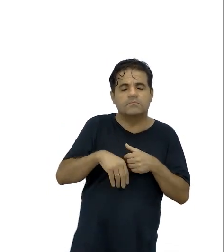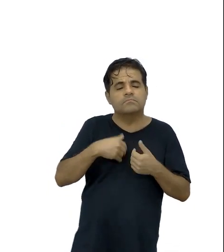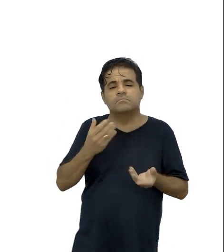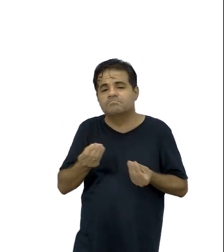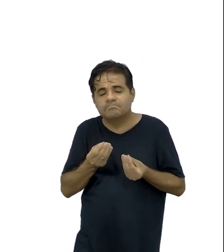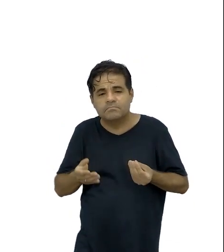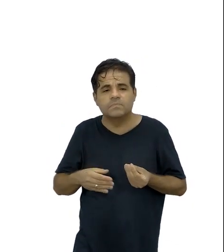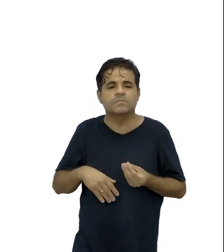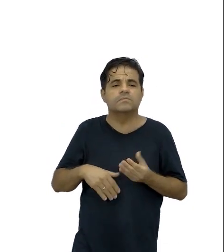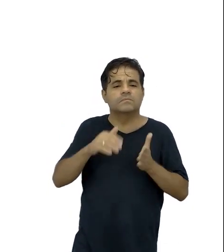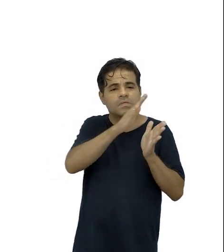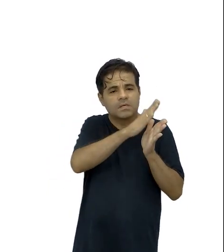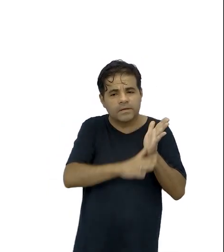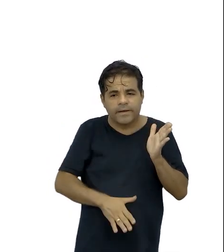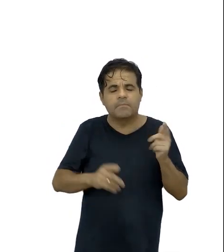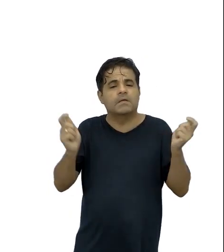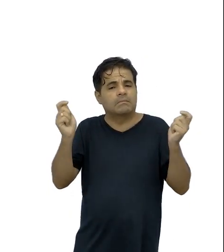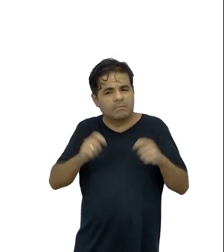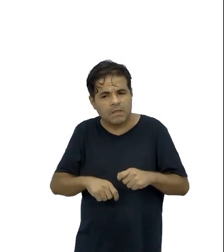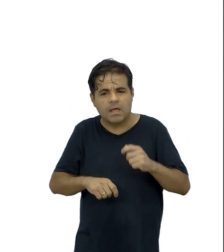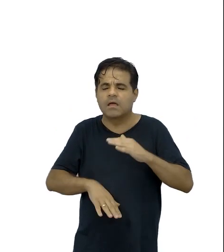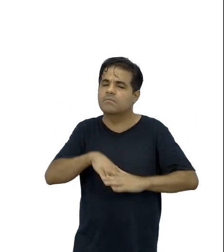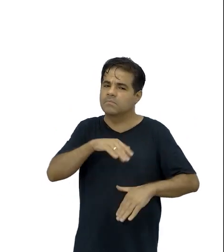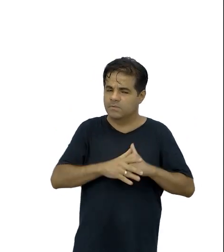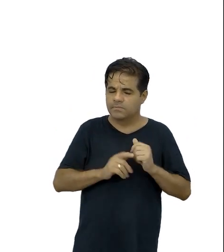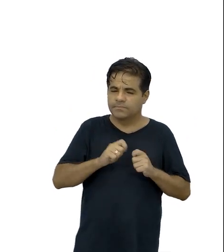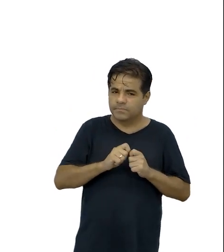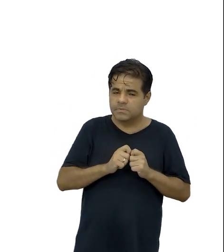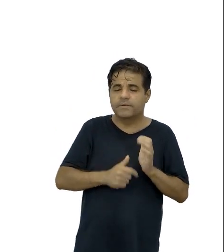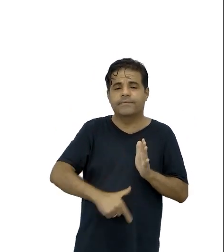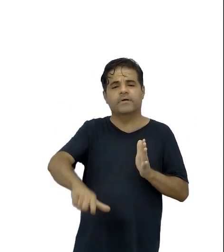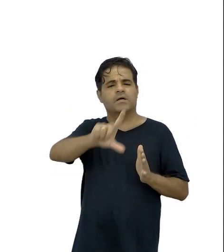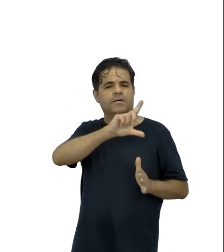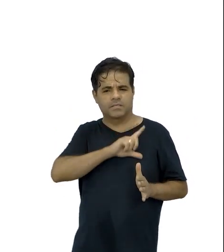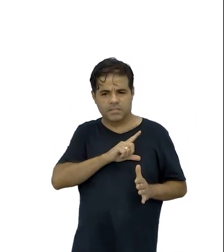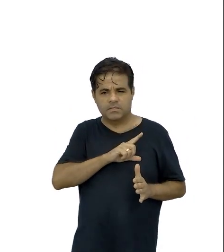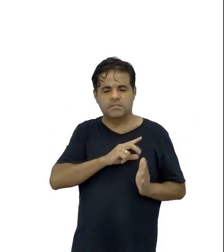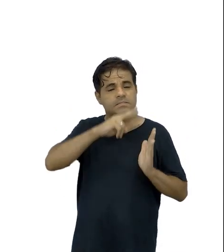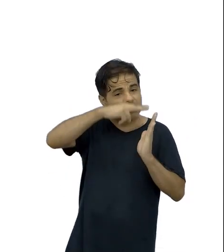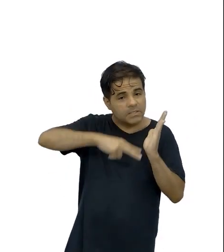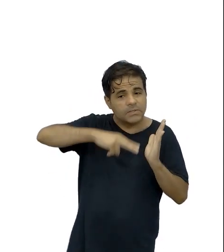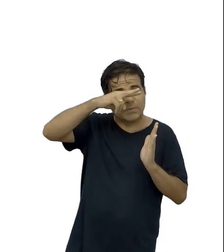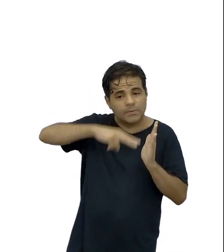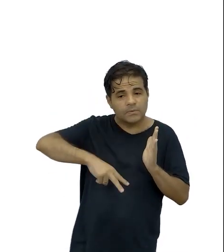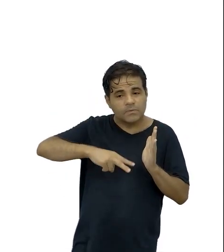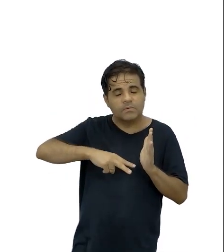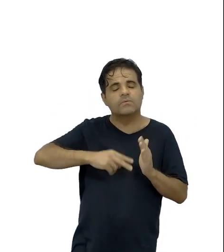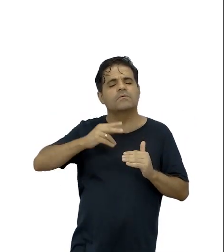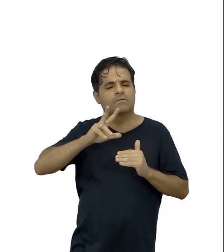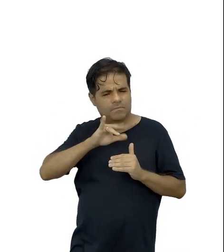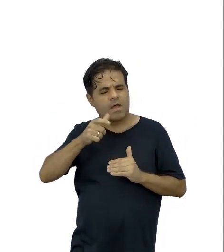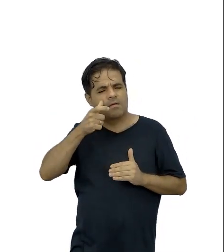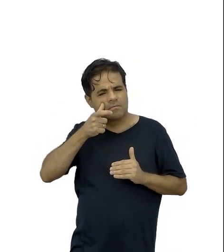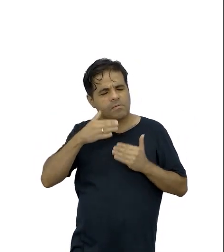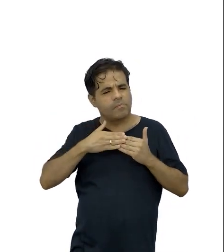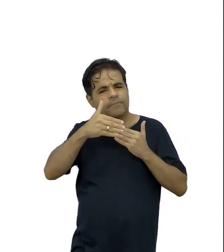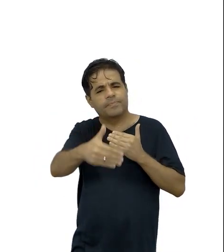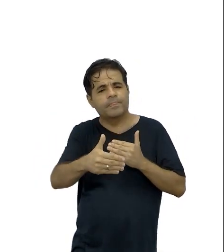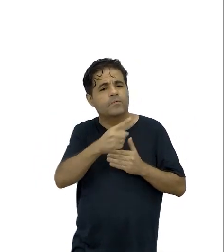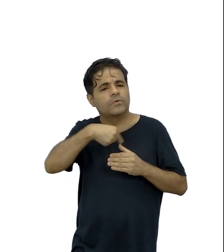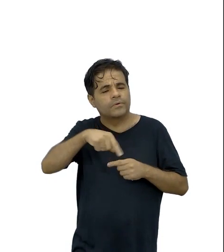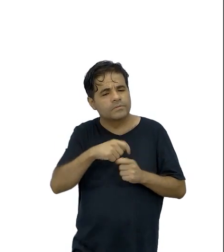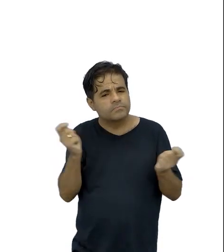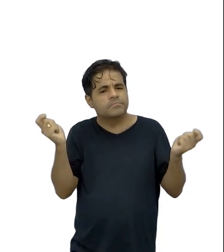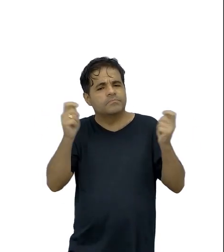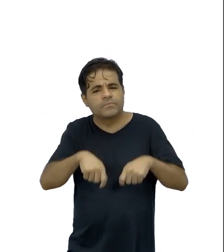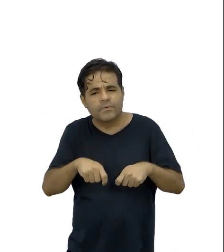sugestões de etapas a serem realizadas antes da leitura. Ainda vamos aqui. Então, o que a gente